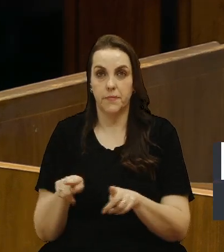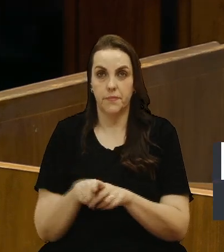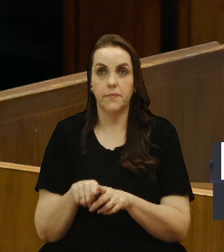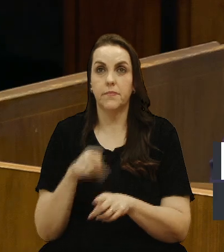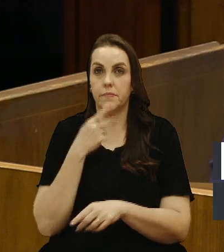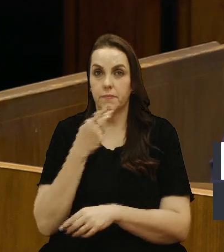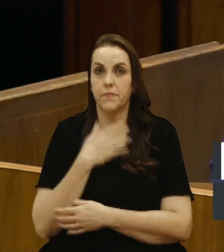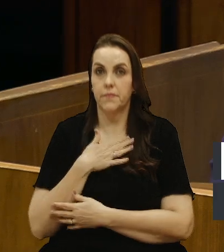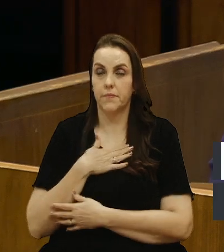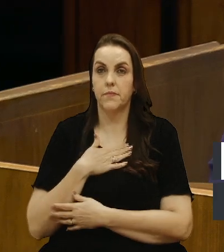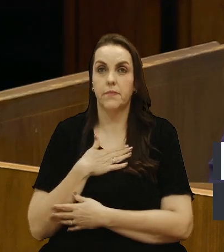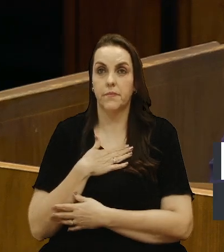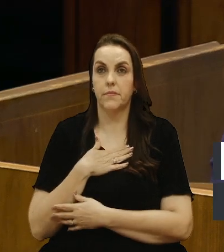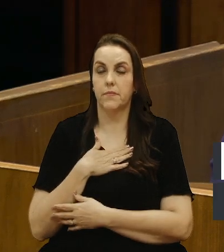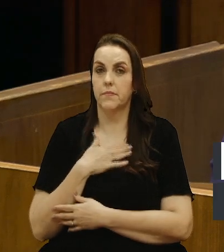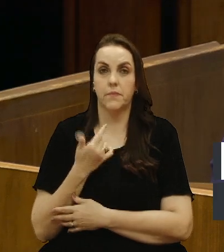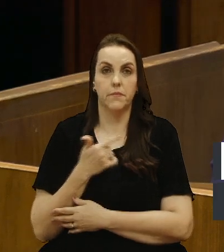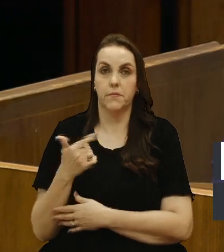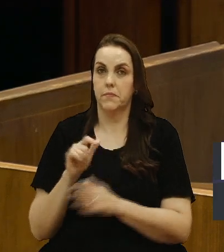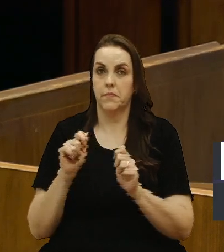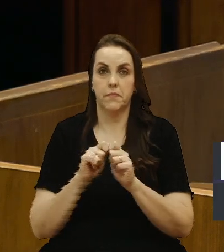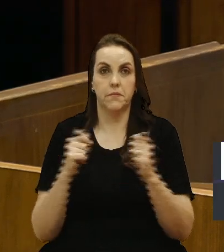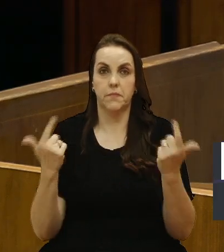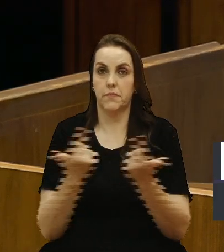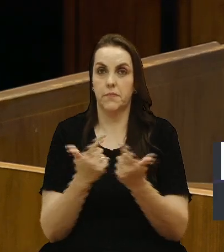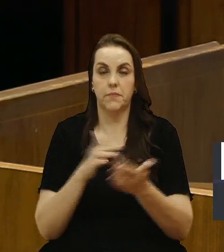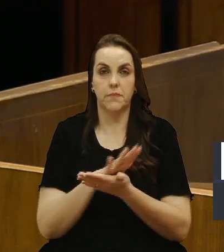que não existe nada lá na Assembleia ainda